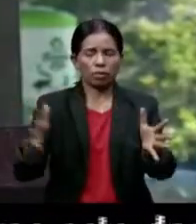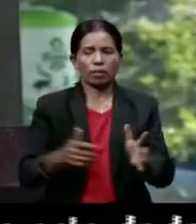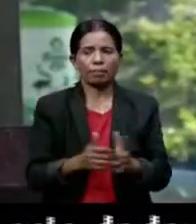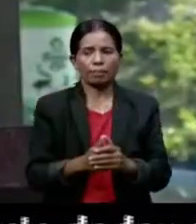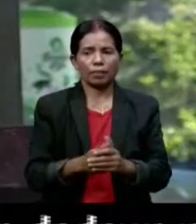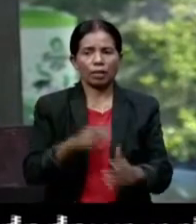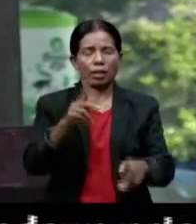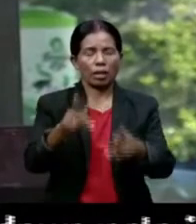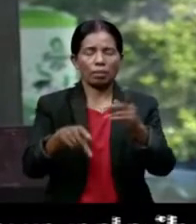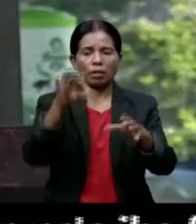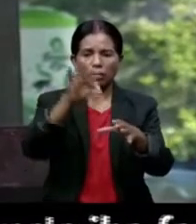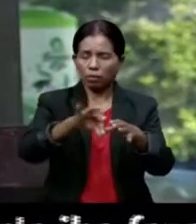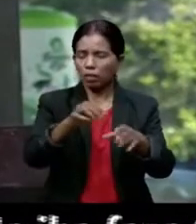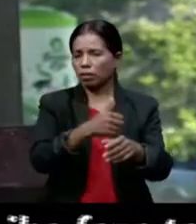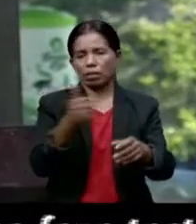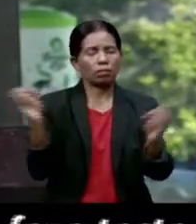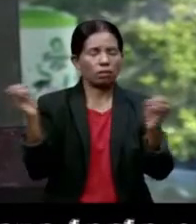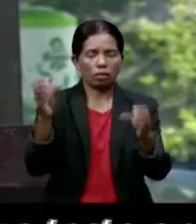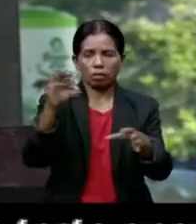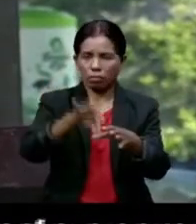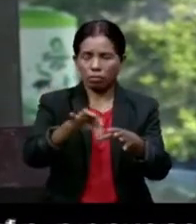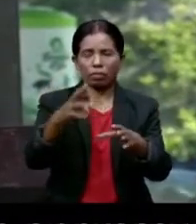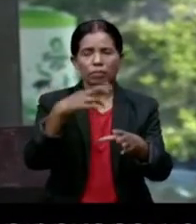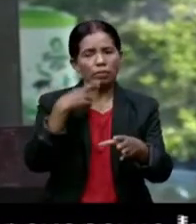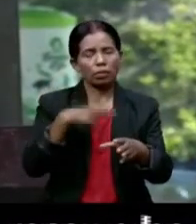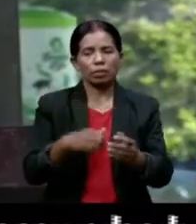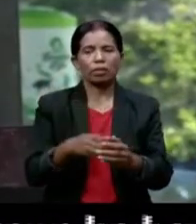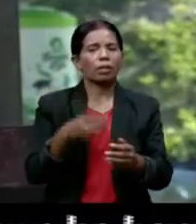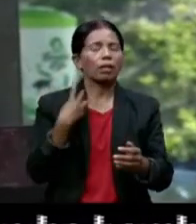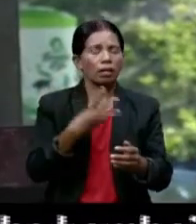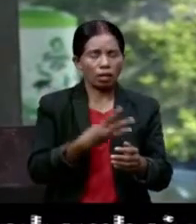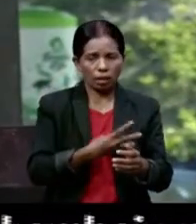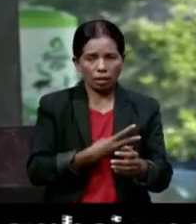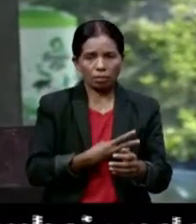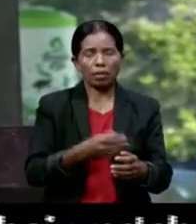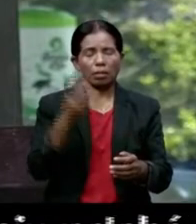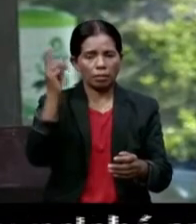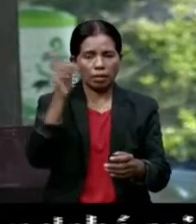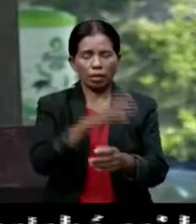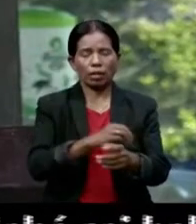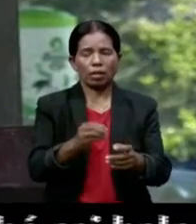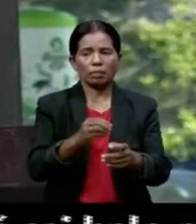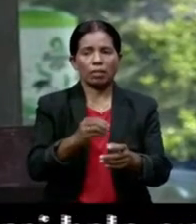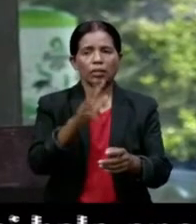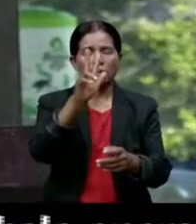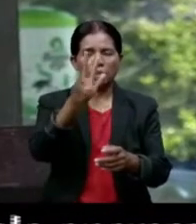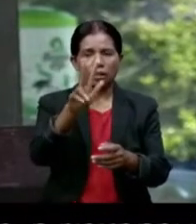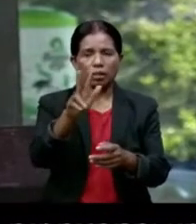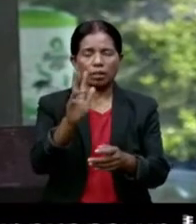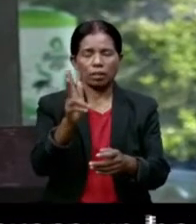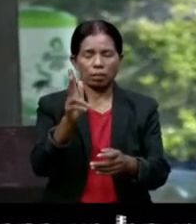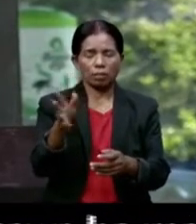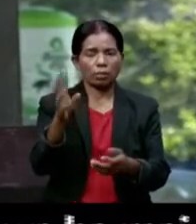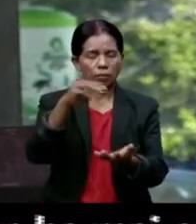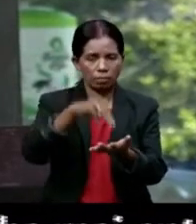emahalai natar balo lahalai, Ebe am halo te kal kona, ito 30.000 hectares det, ho purusau agora it halo ansa